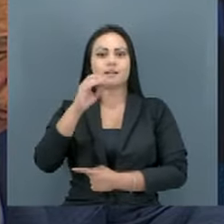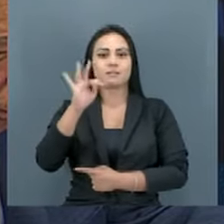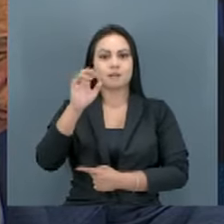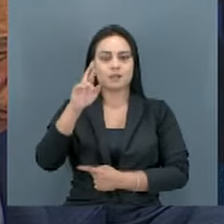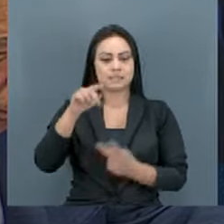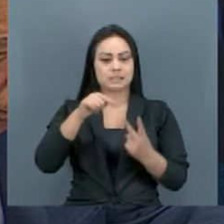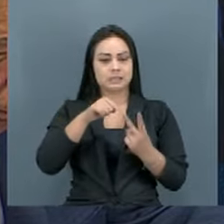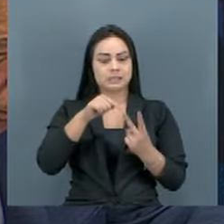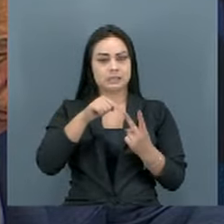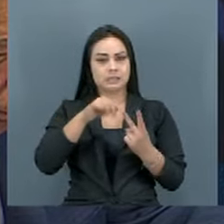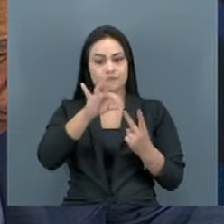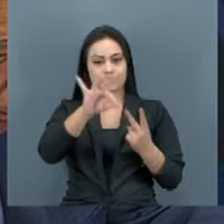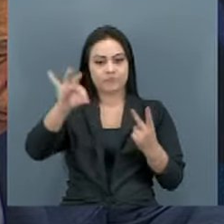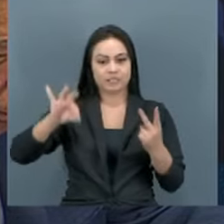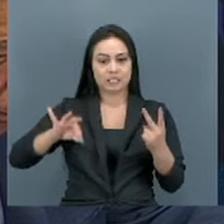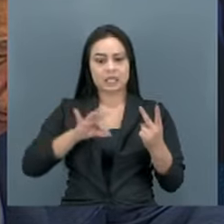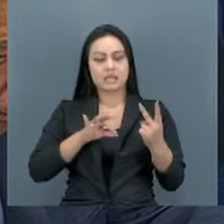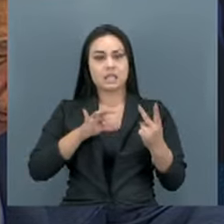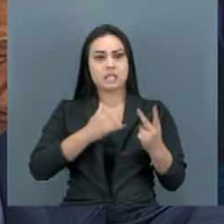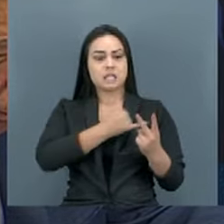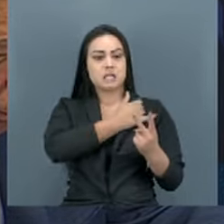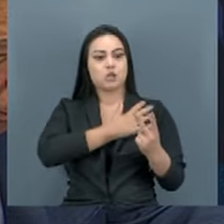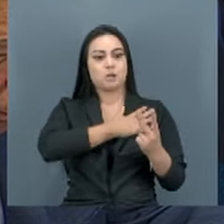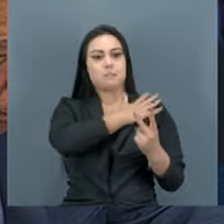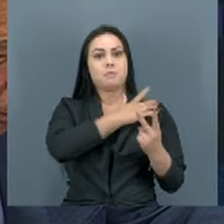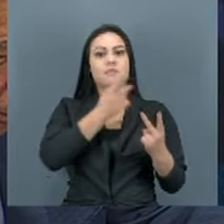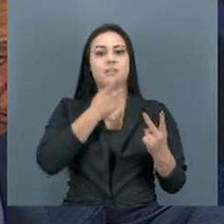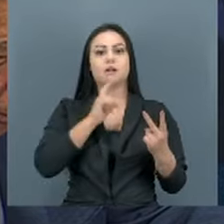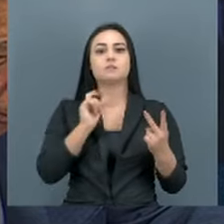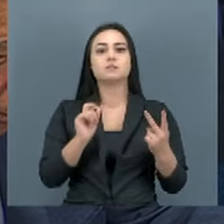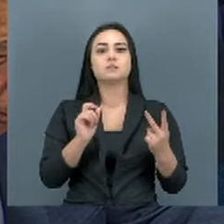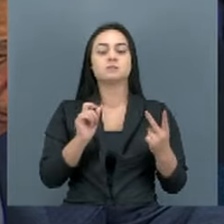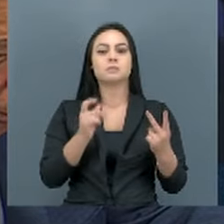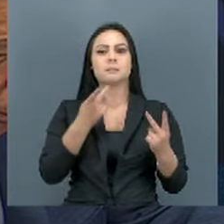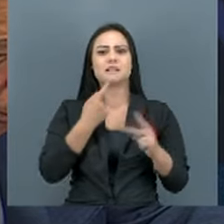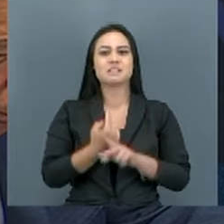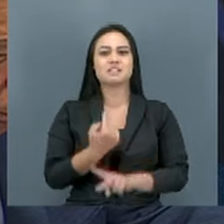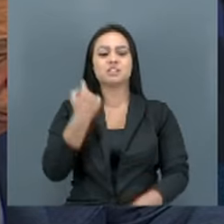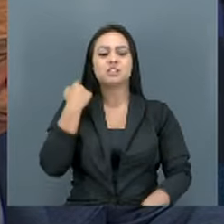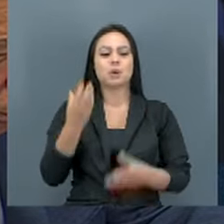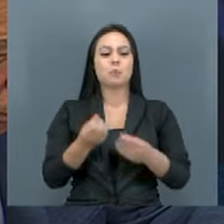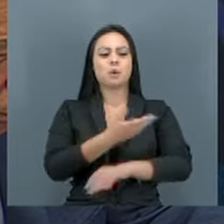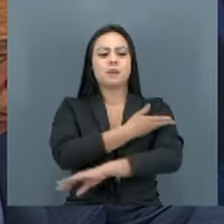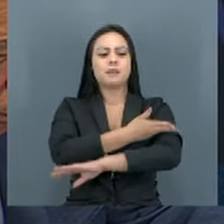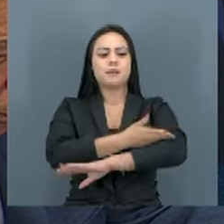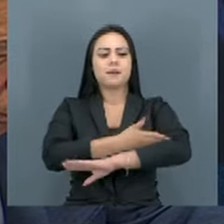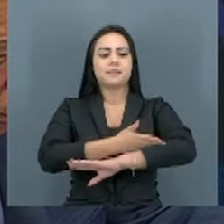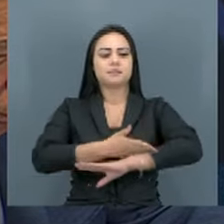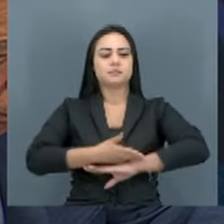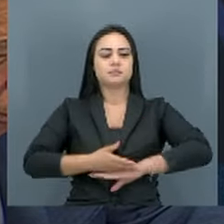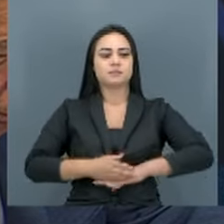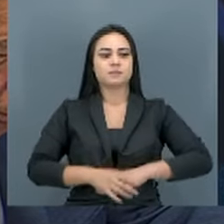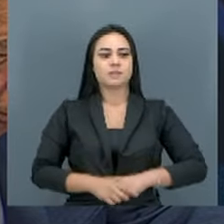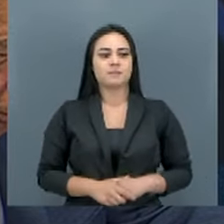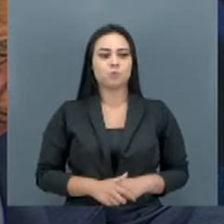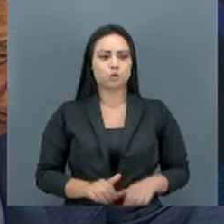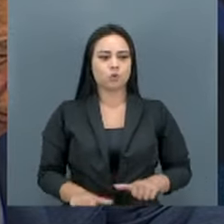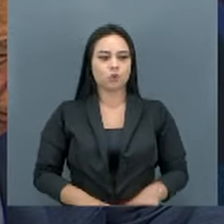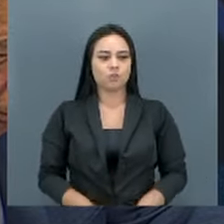a área dos Yanomamis, obviamente, é uma etnia mais antiga, com os costumes, etc.,